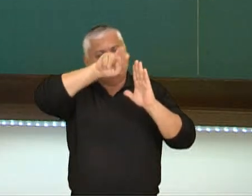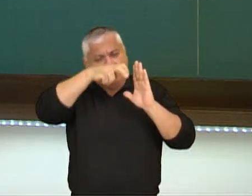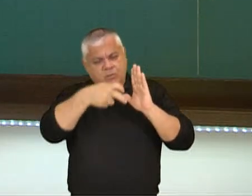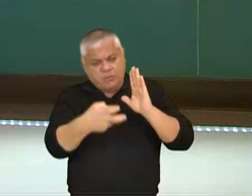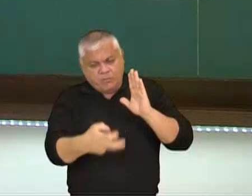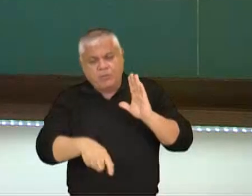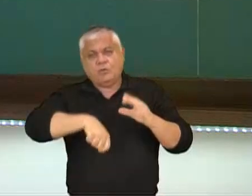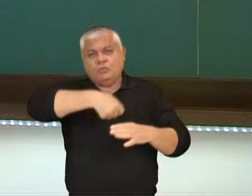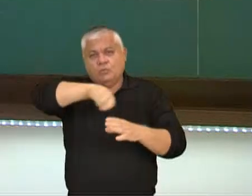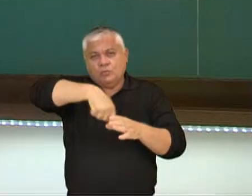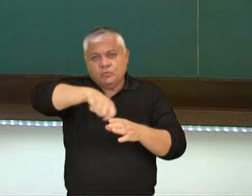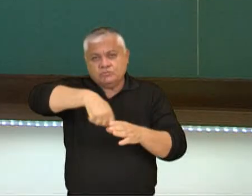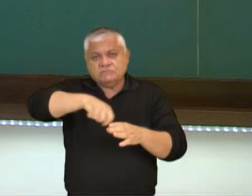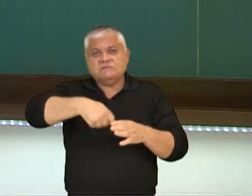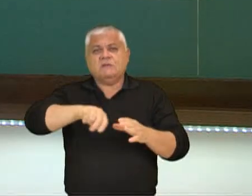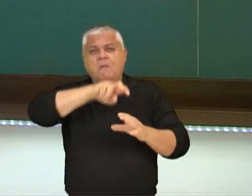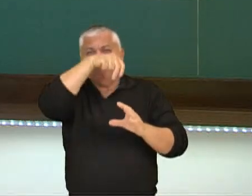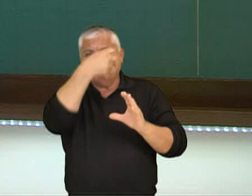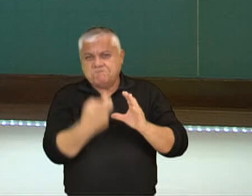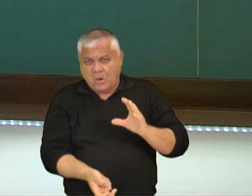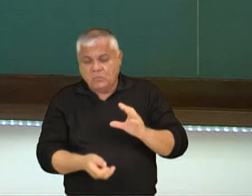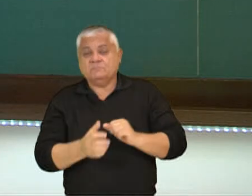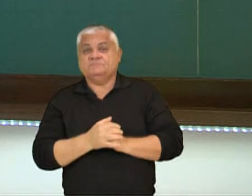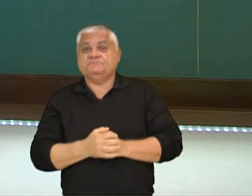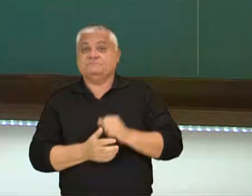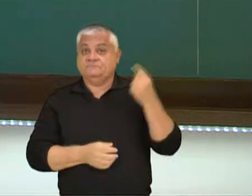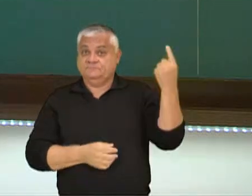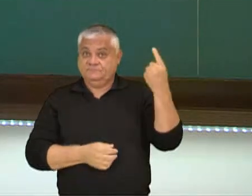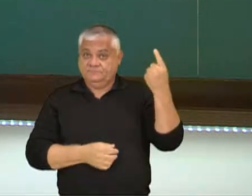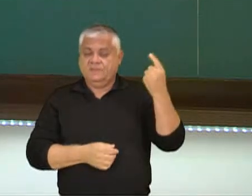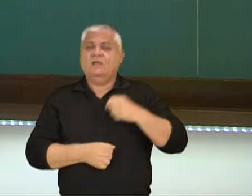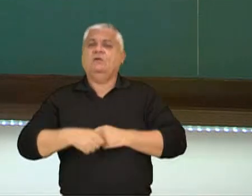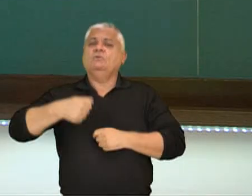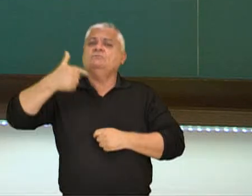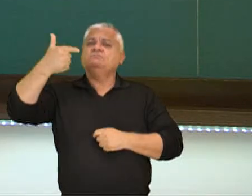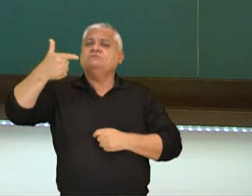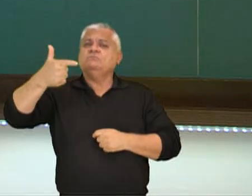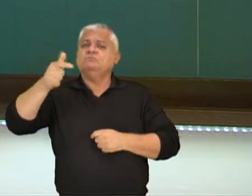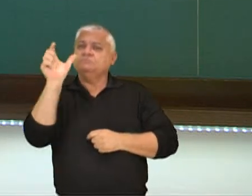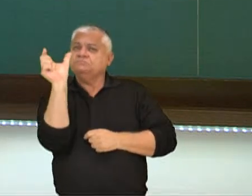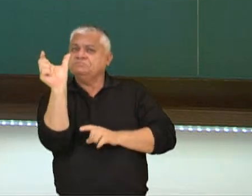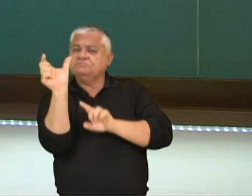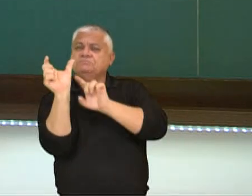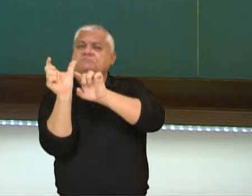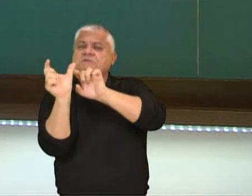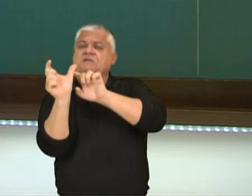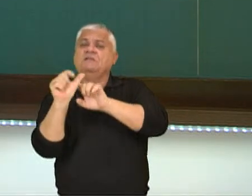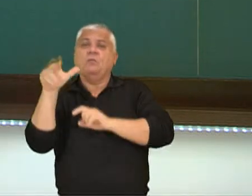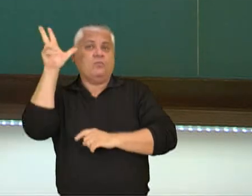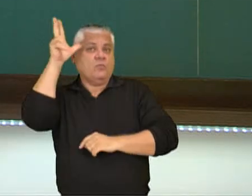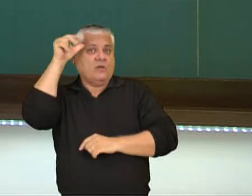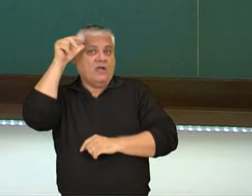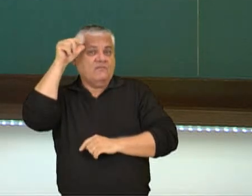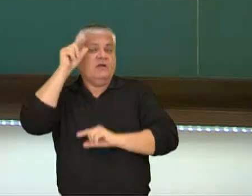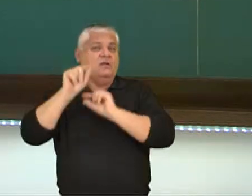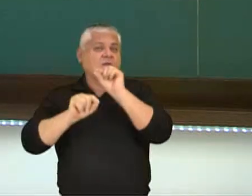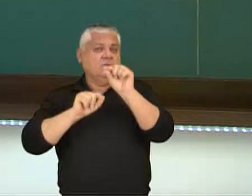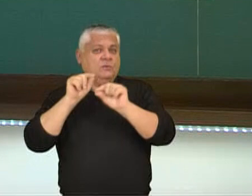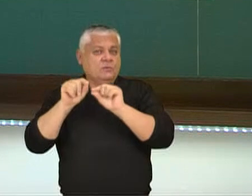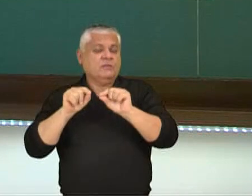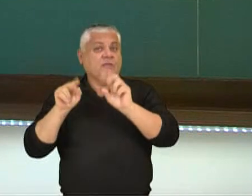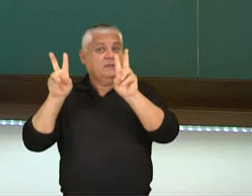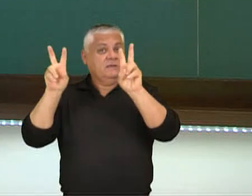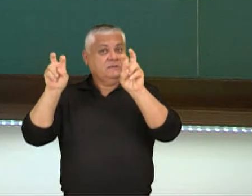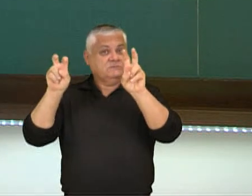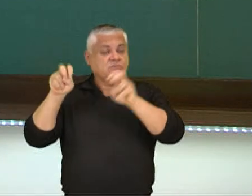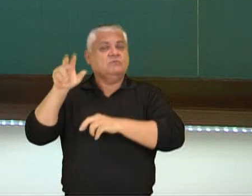uma cozinha. Imagina, o cavalo caiu. Os primeiros temos ali, né? Então, e no segundo, o cavalo, né? Então nós temos o